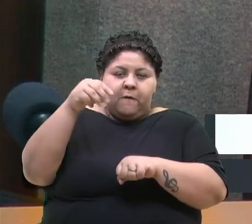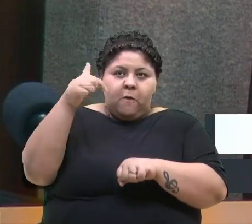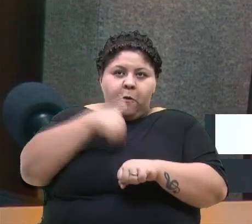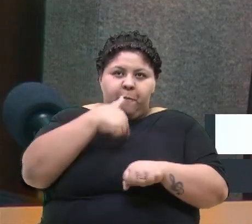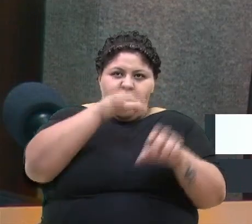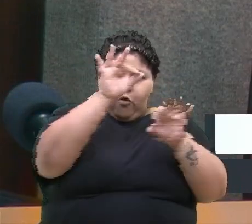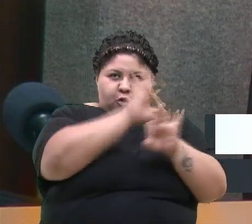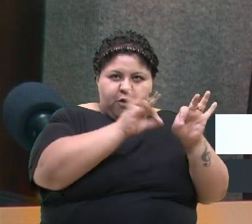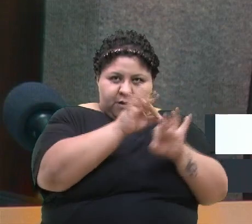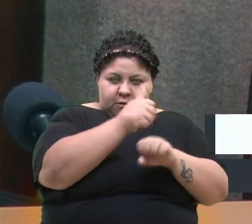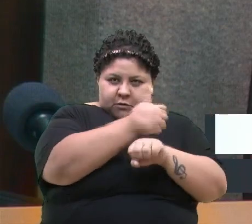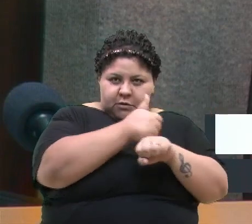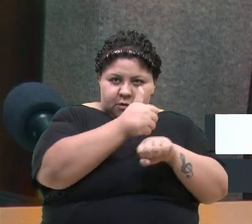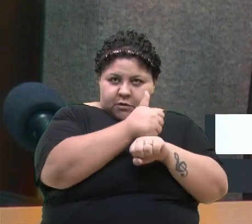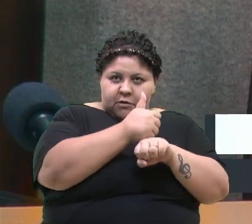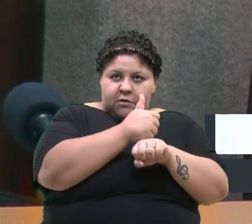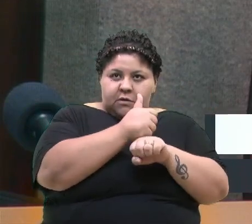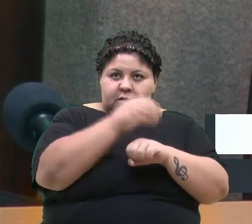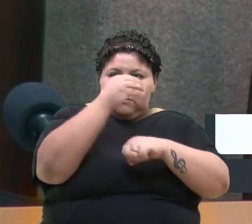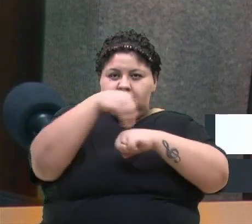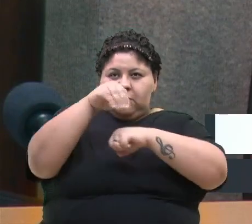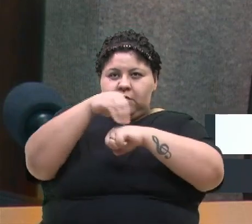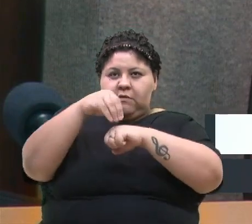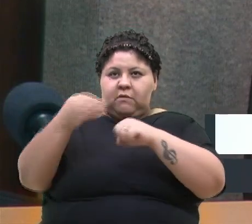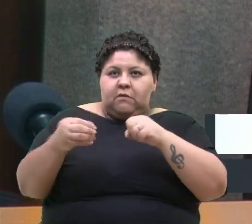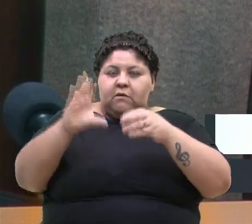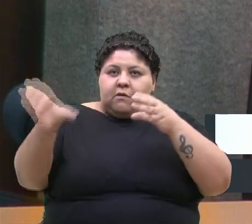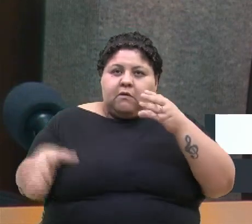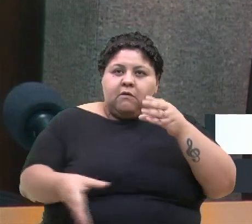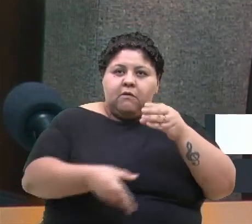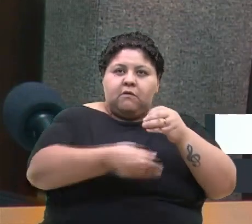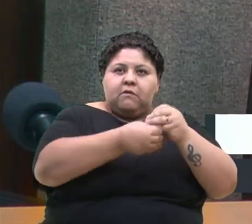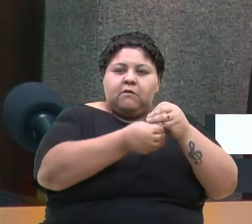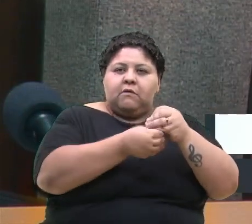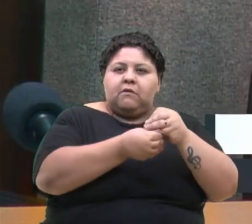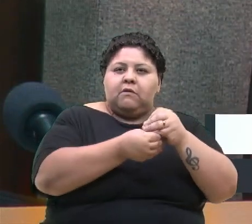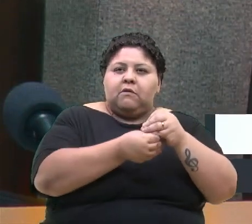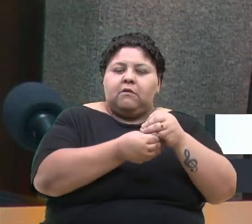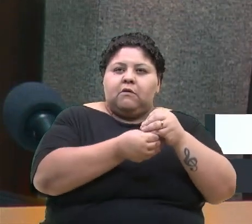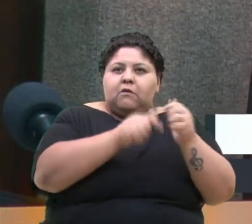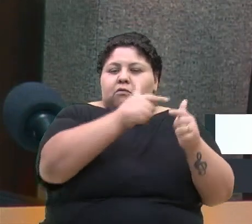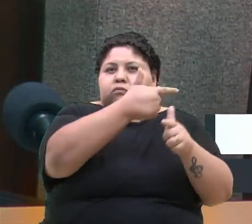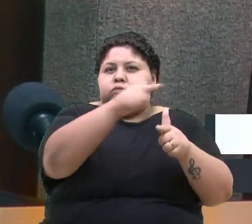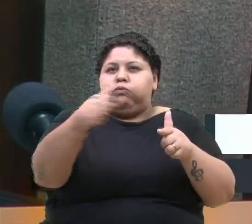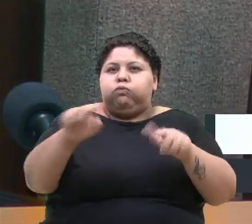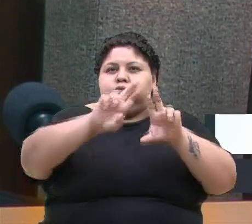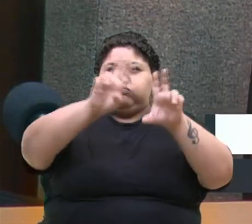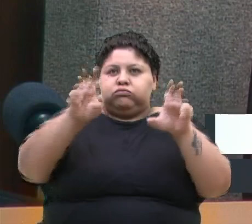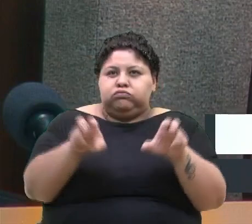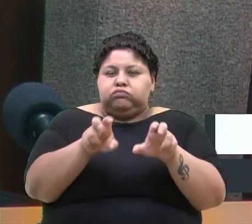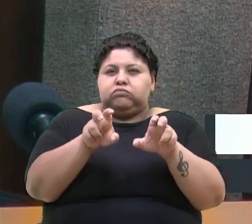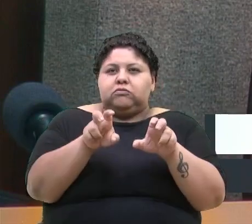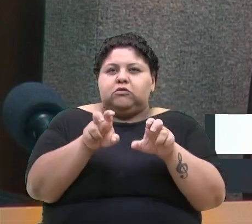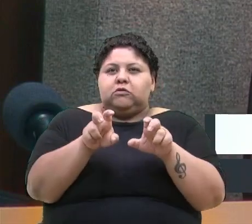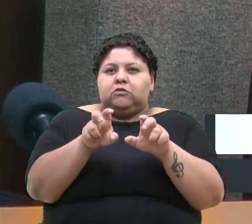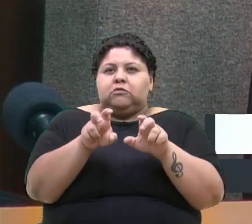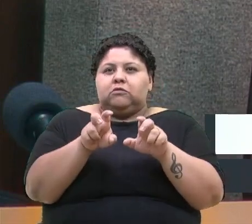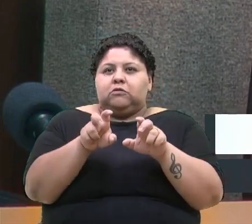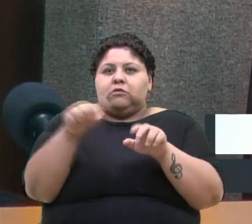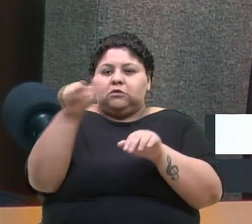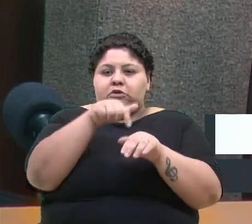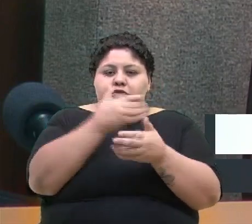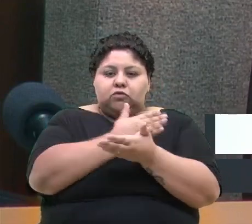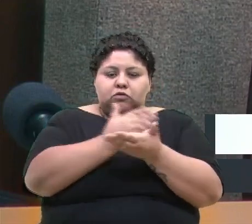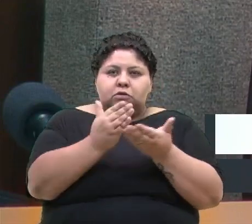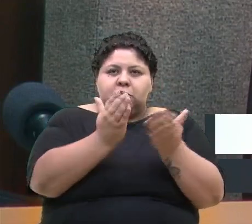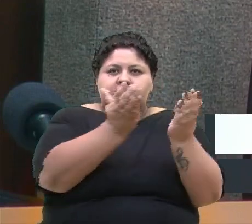orientador da dissertação, ele sugeriu que a gente incluísse a gamificação na dissertação do mestrado. E aí a gente começou a estudar